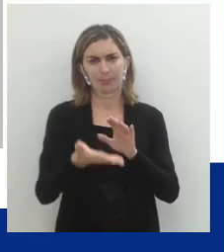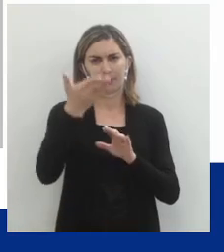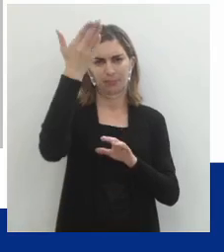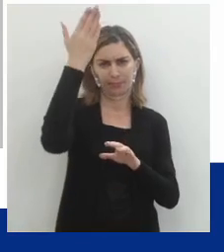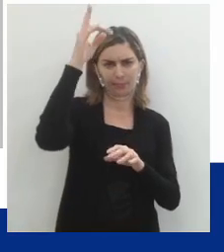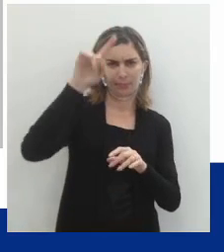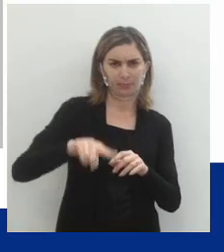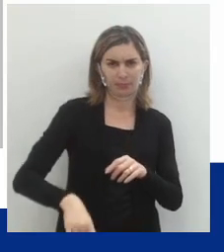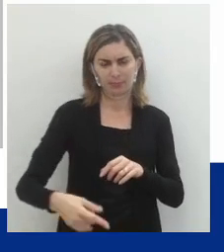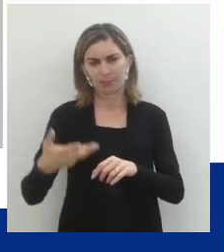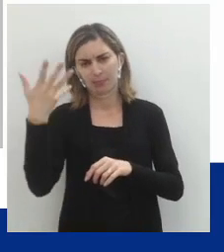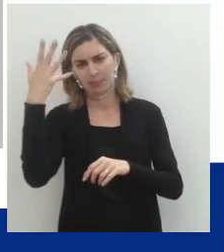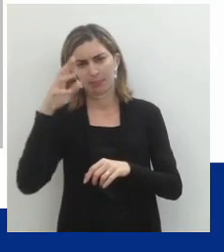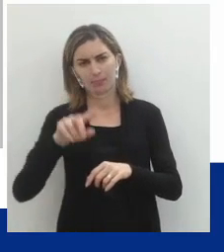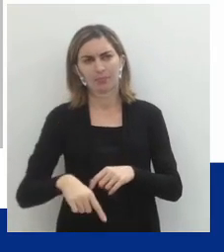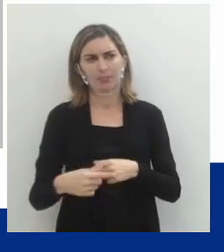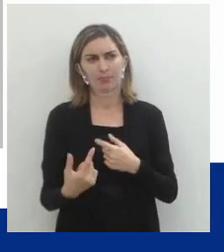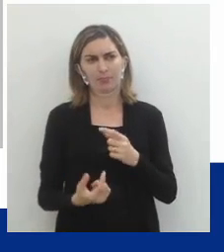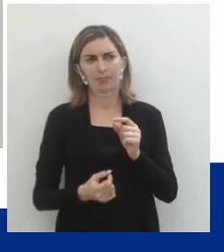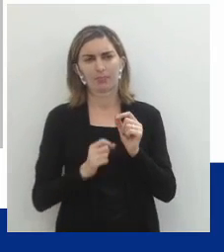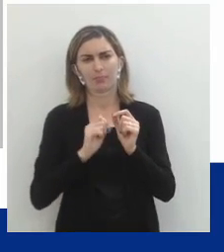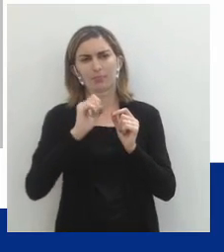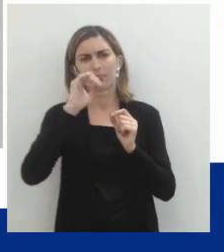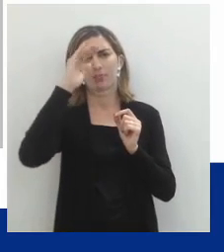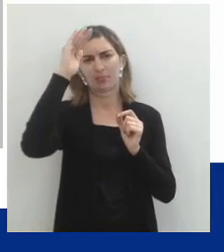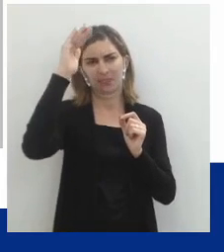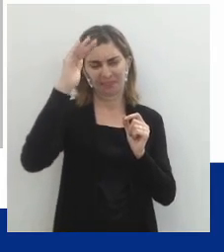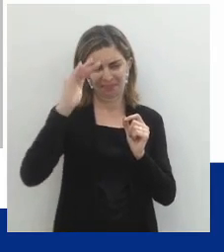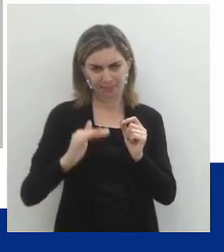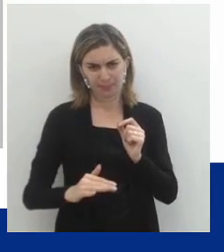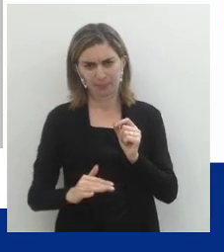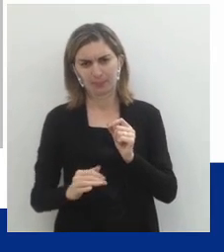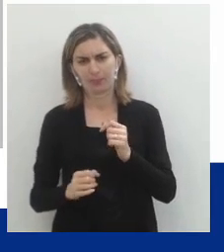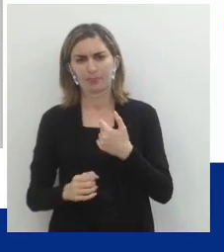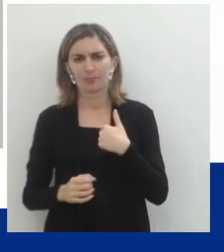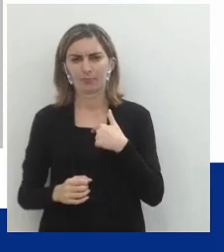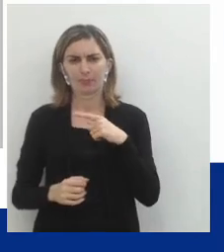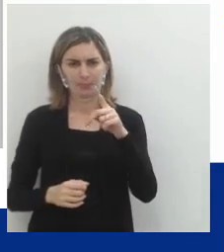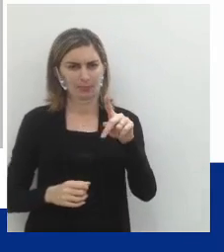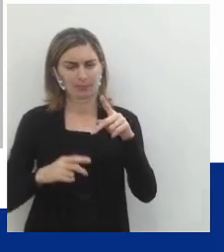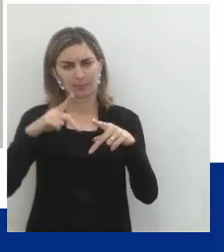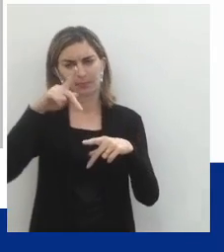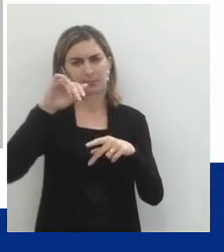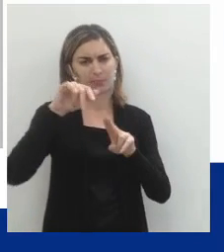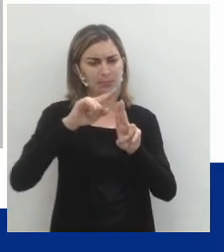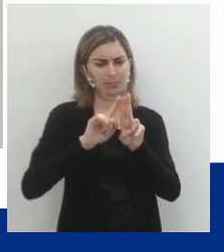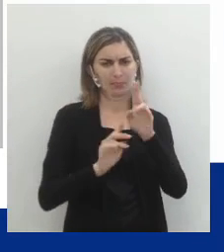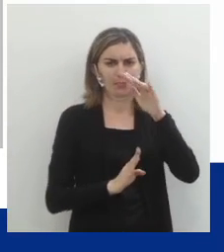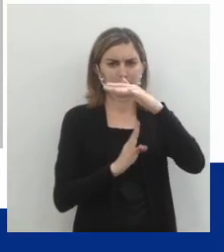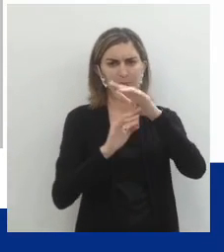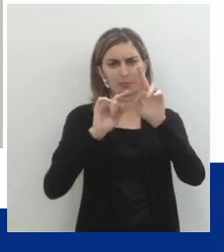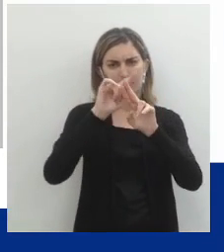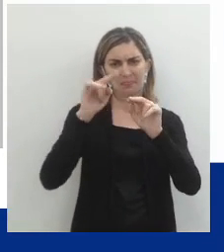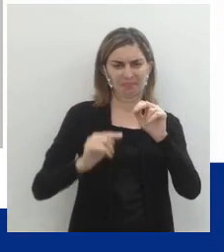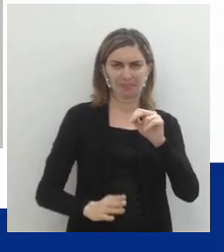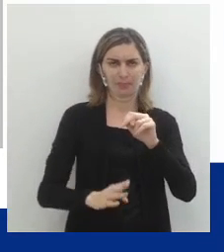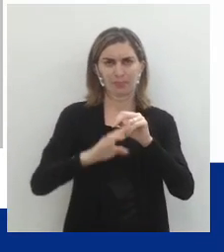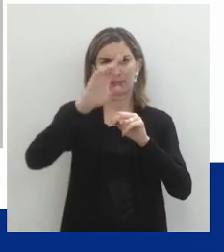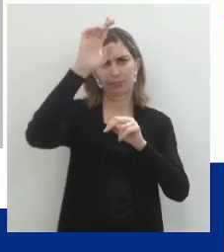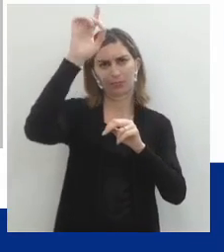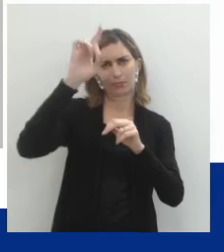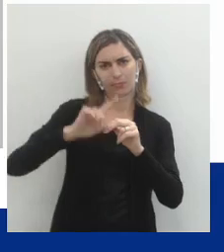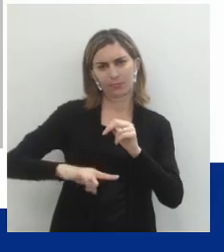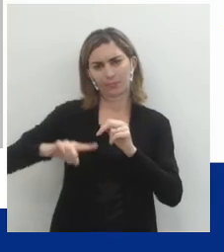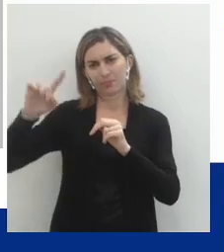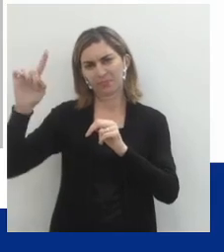sobe e desce, a intensidade da gravação sonora, quanto mais alto o som for, esse pico da linha máxima vai aumentar um pouco